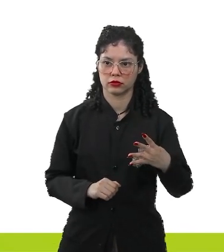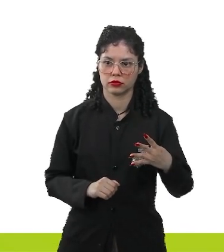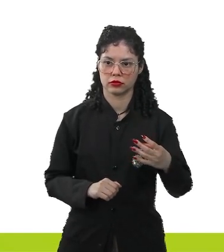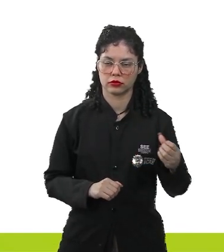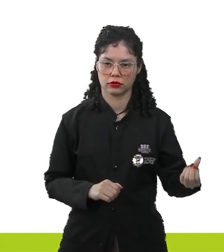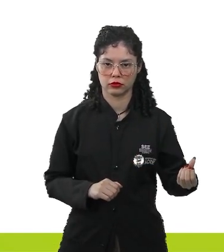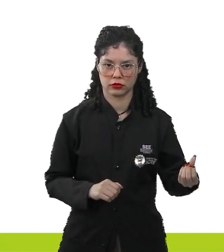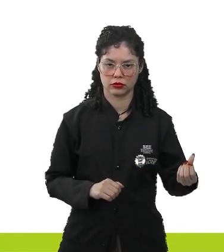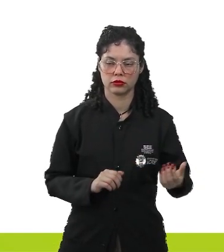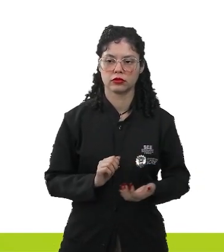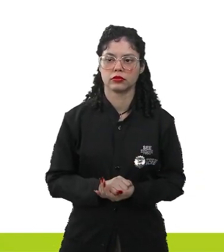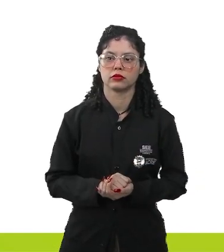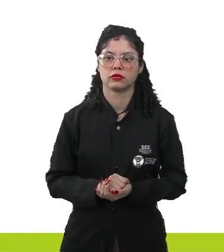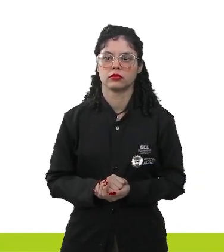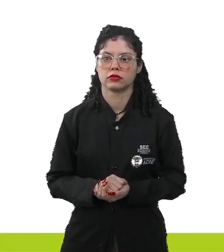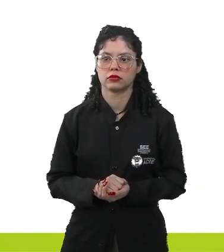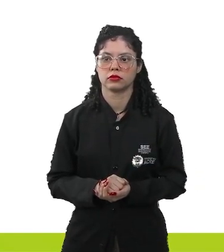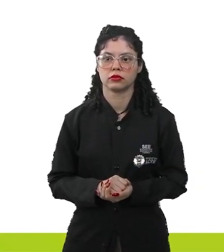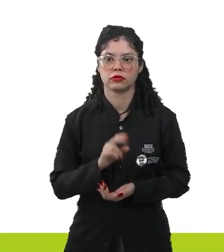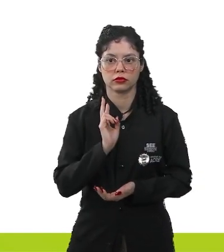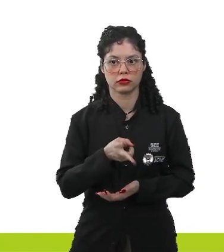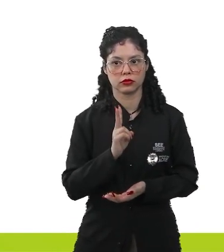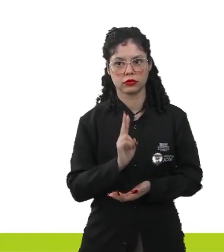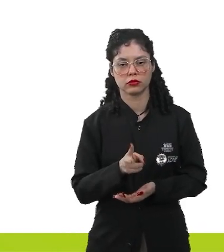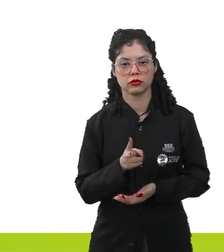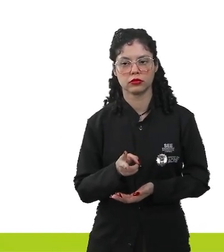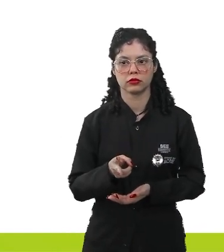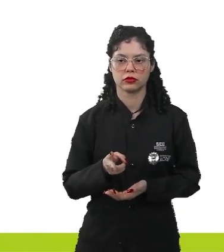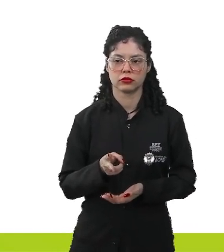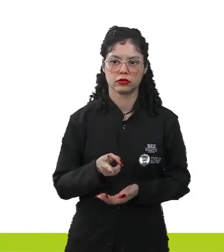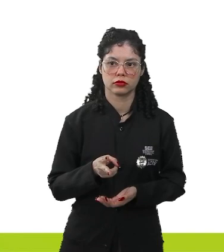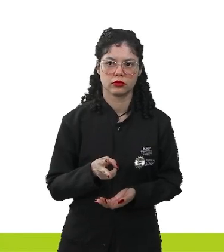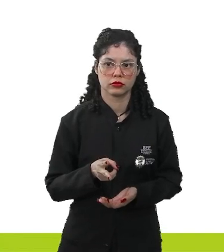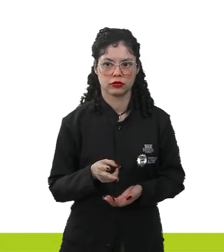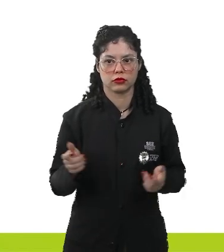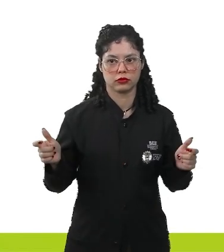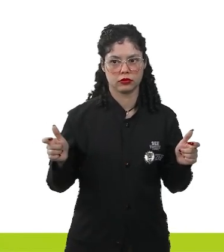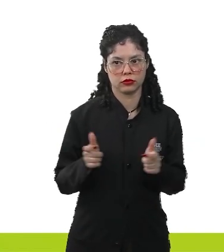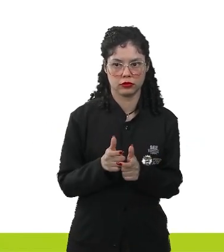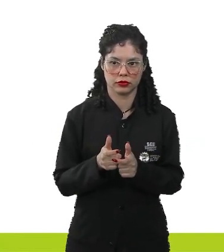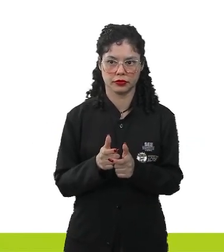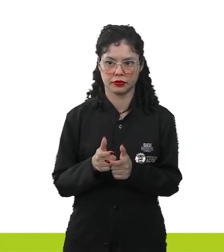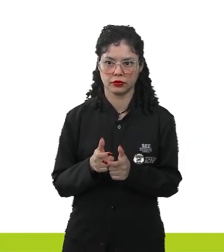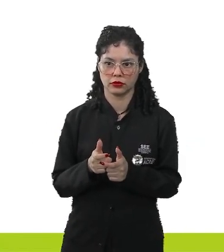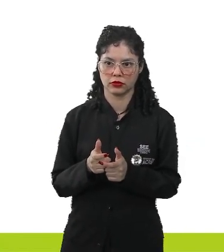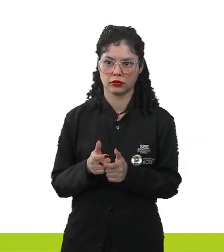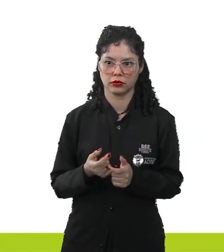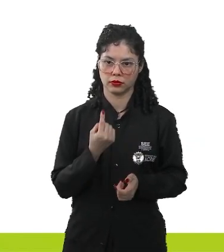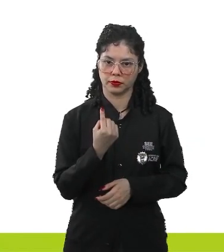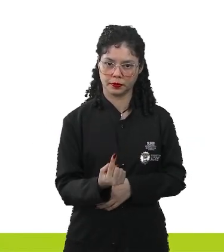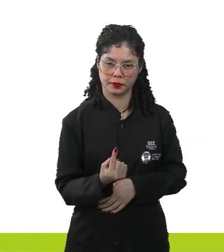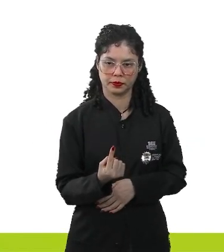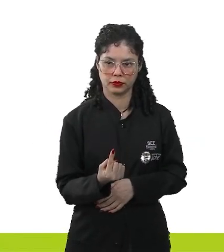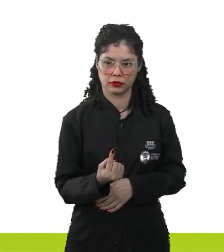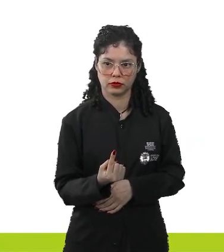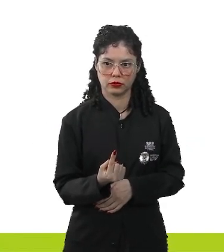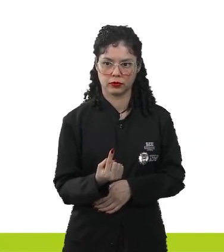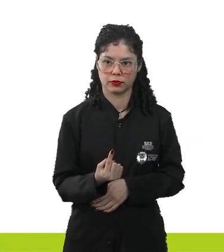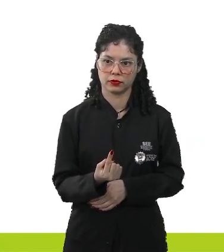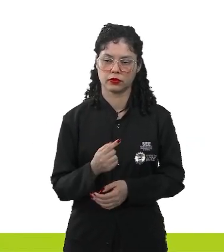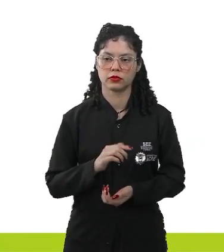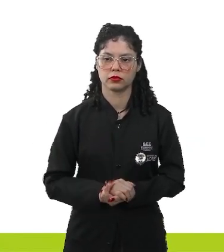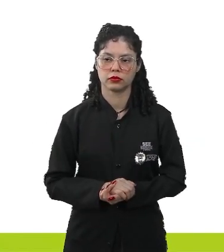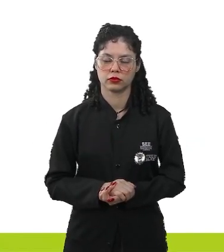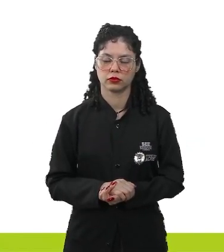e 6. Seguindo a mesma ordem, colocando o menor, o 1 entre os dois maiores,